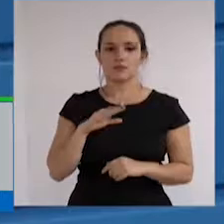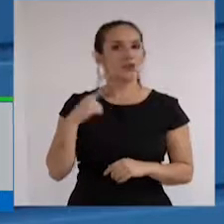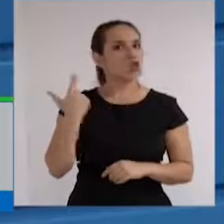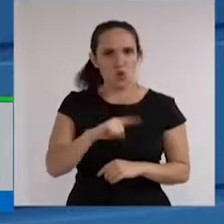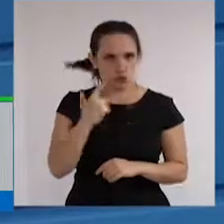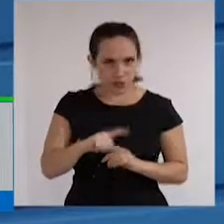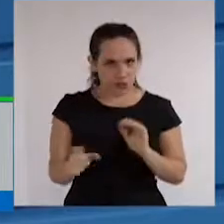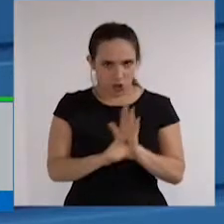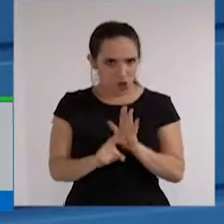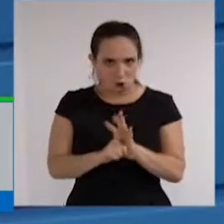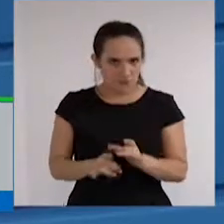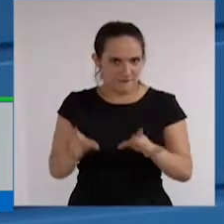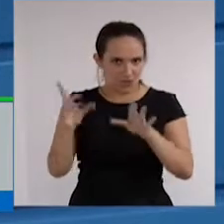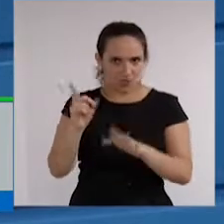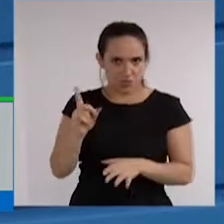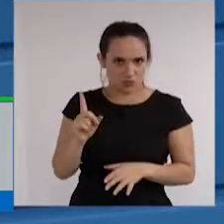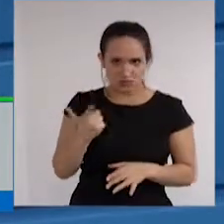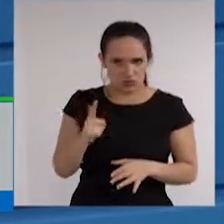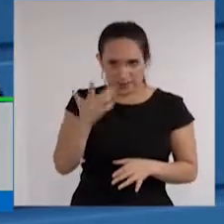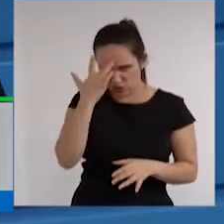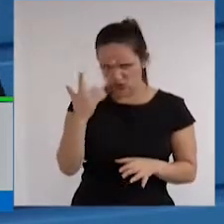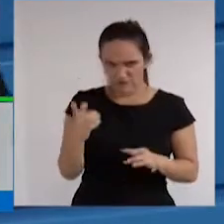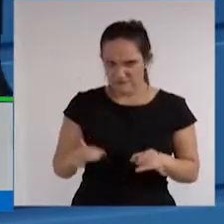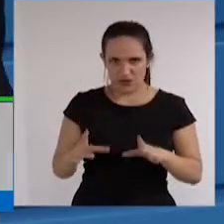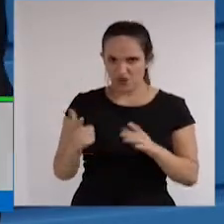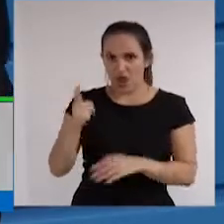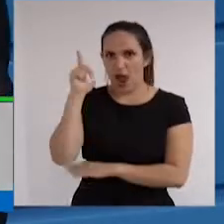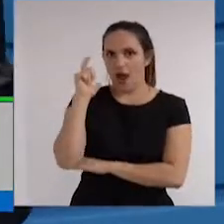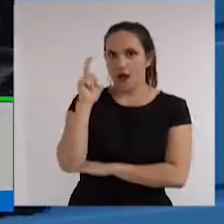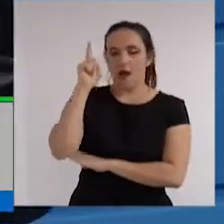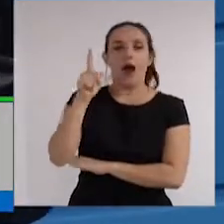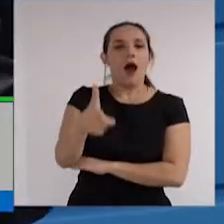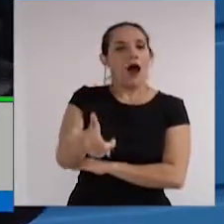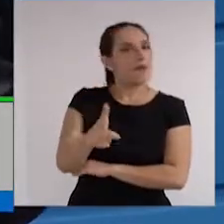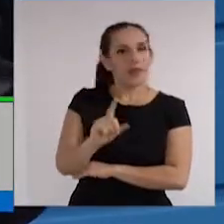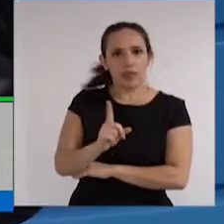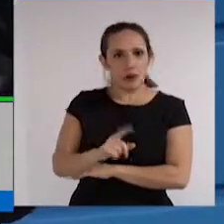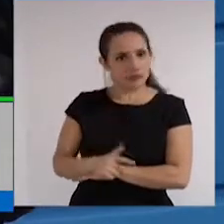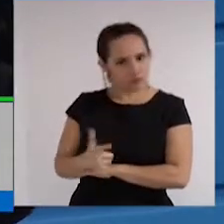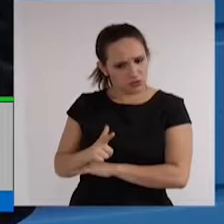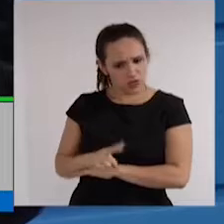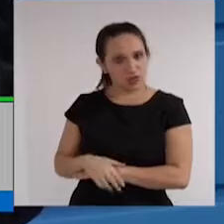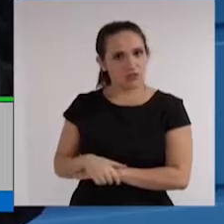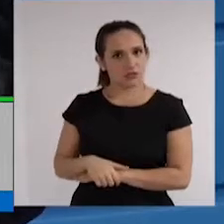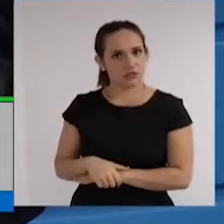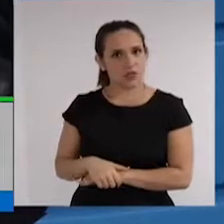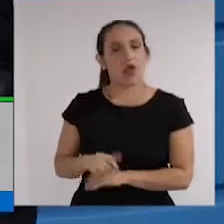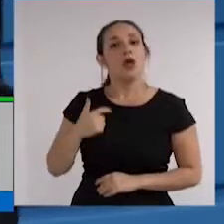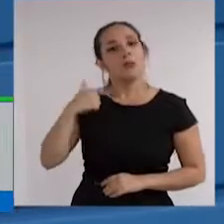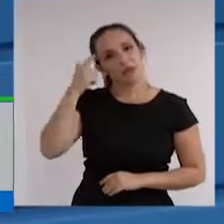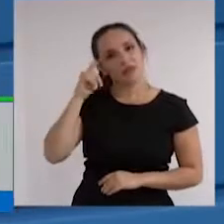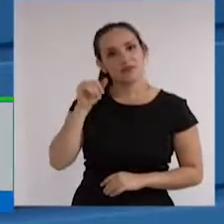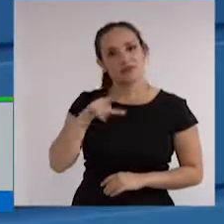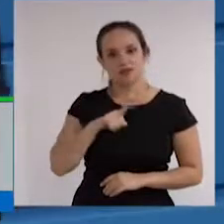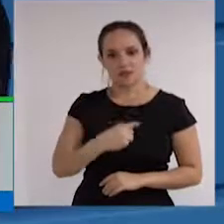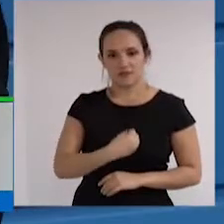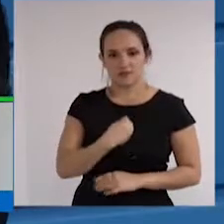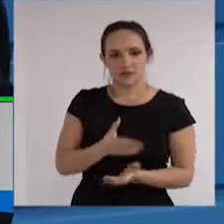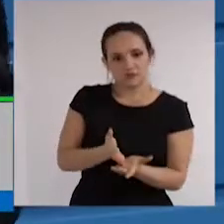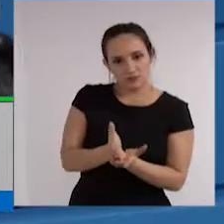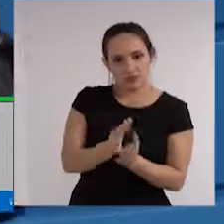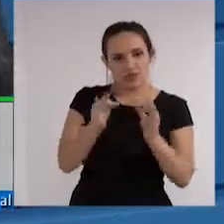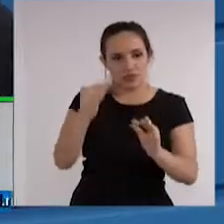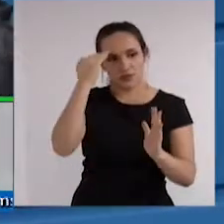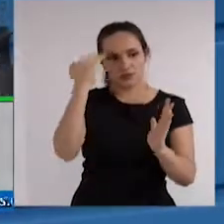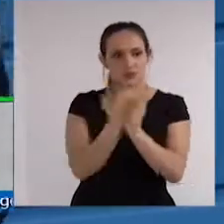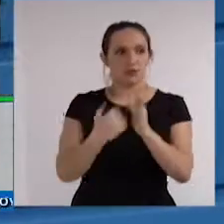de droga, não tinha traficante de arma, era uma tranquilidade. E eu acho que para quem anda correto, para quem respeita as